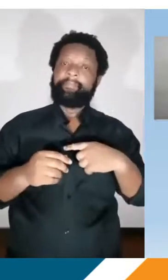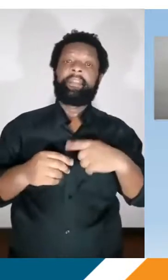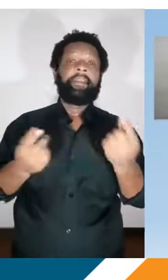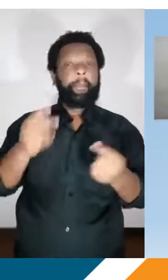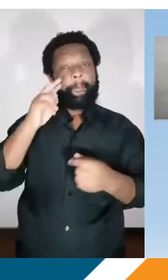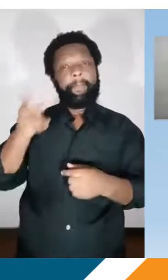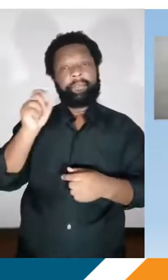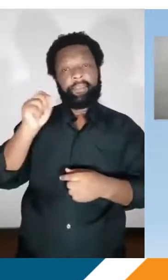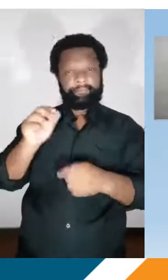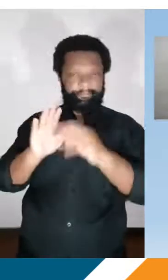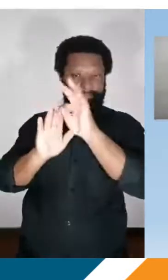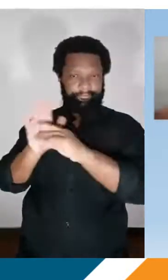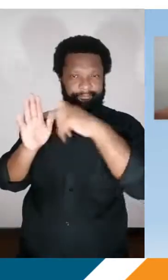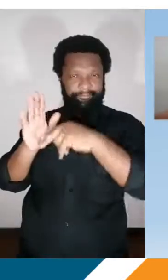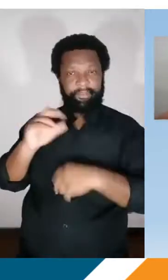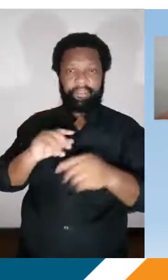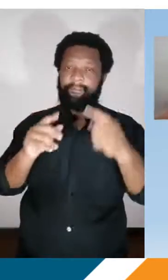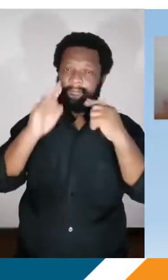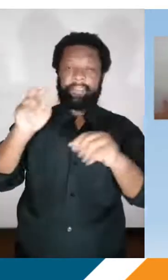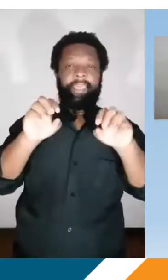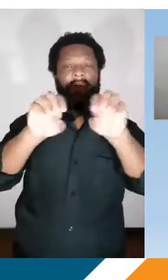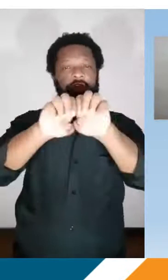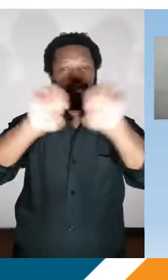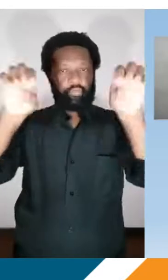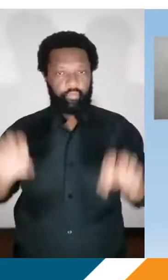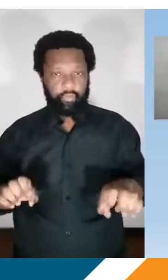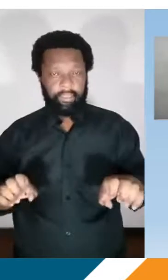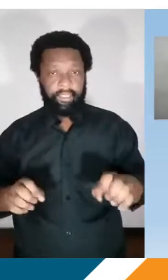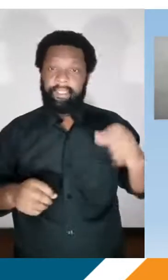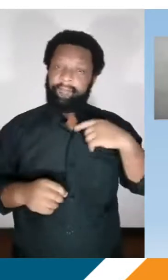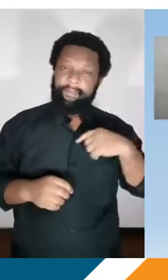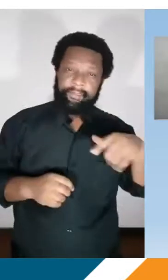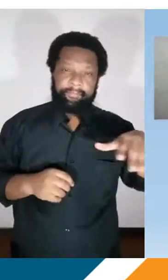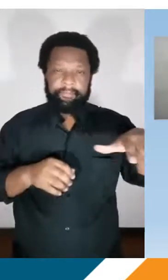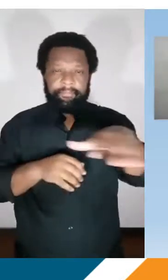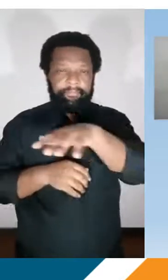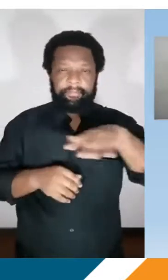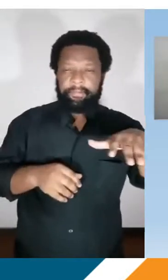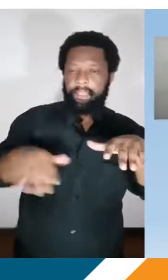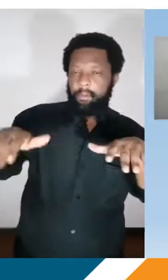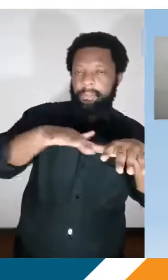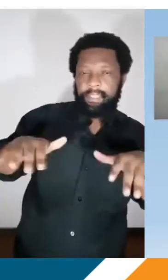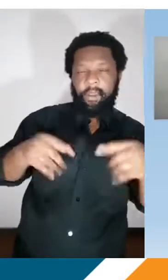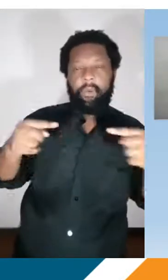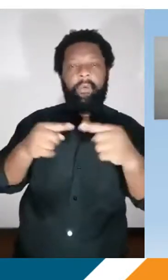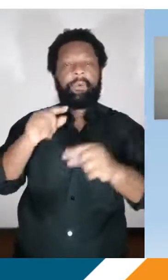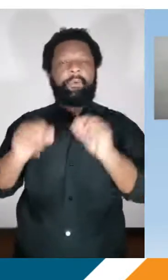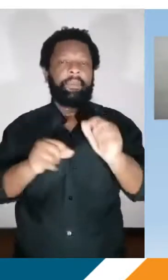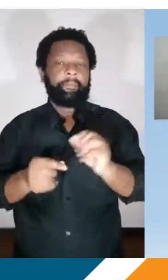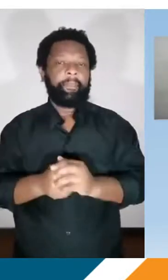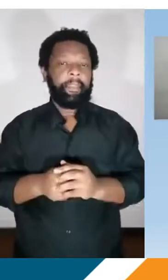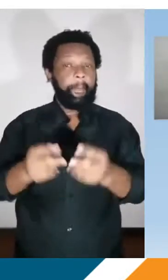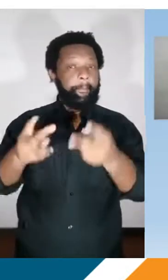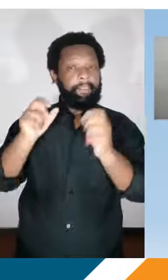fisiológica. Então, repare, eu tenho lá minha estrutura. Essas diferentes formas espaciais correspondem aos isômeros